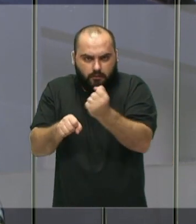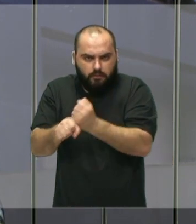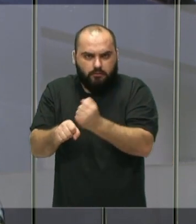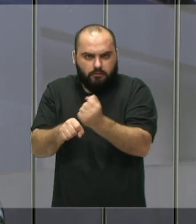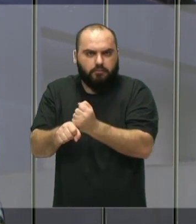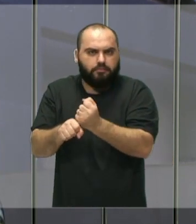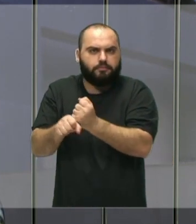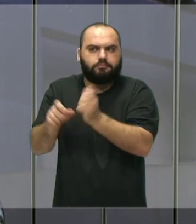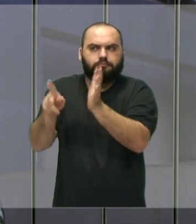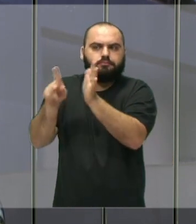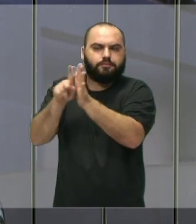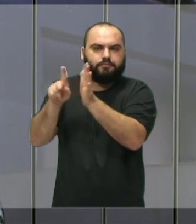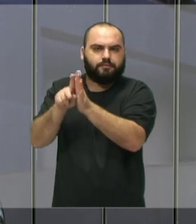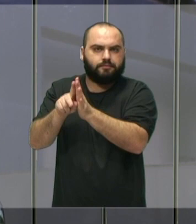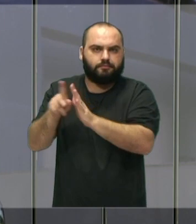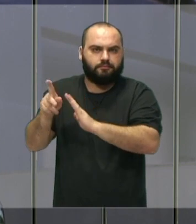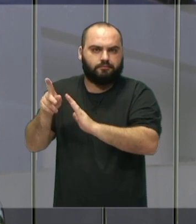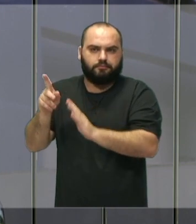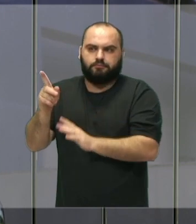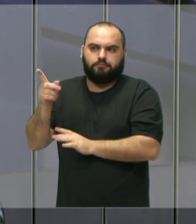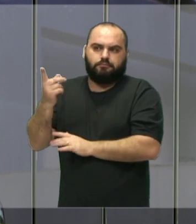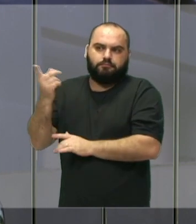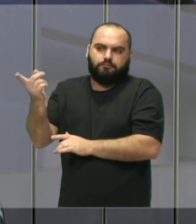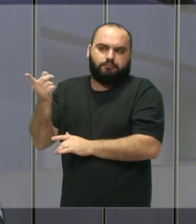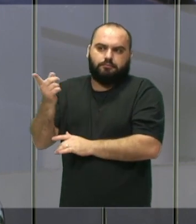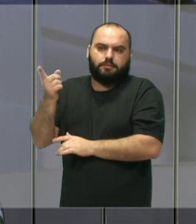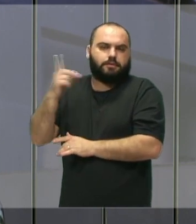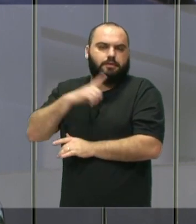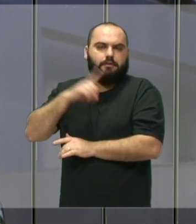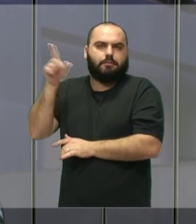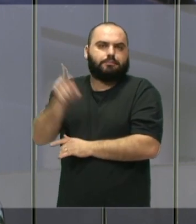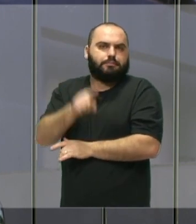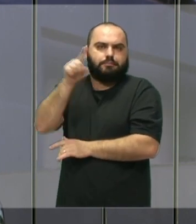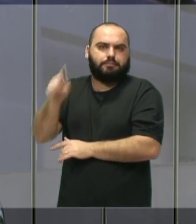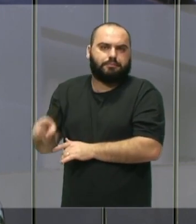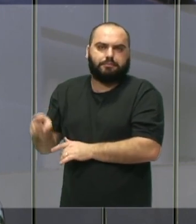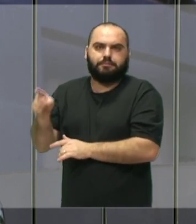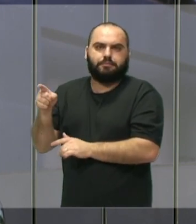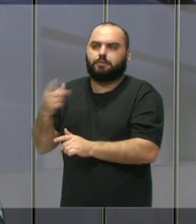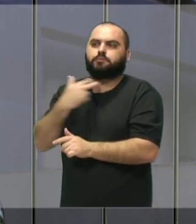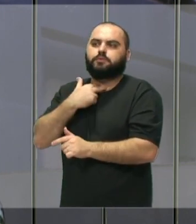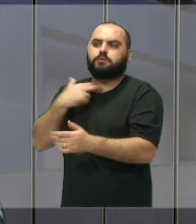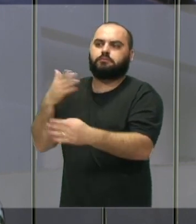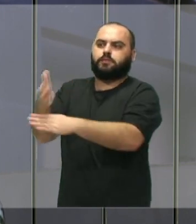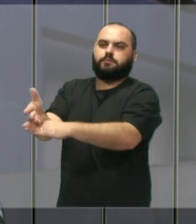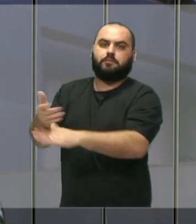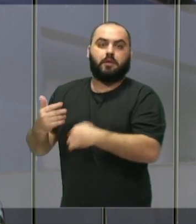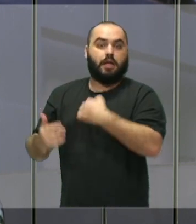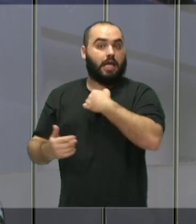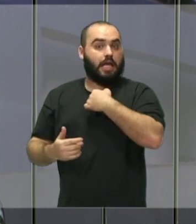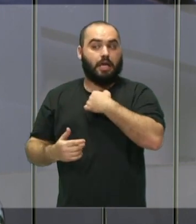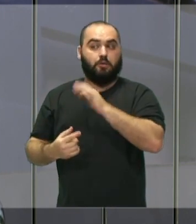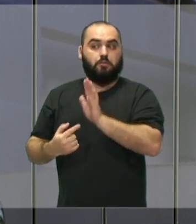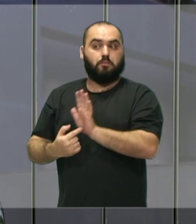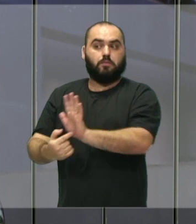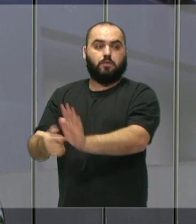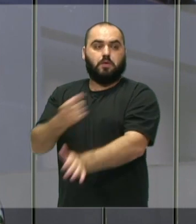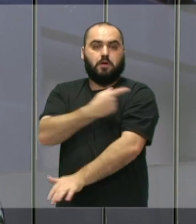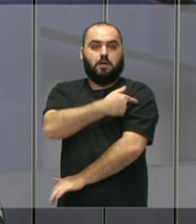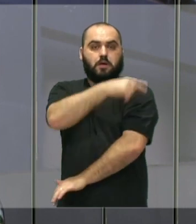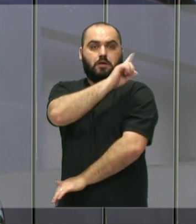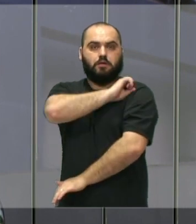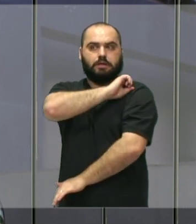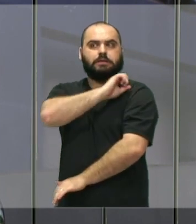de uma maneira que impossível alguém ter dado uma liberação para isso, e na hora que eu questionei, eu não me apresentei como autoridade, né? Eu tenho